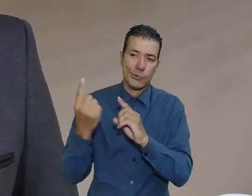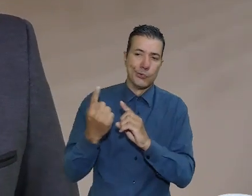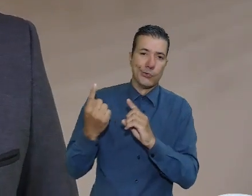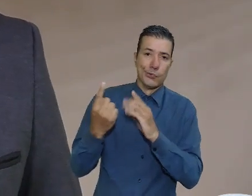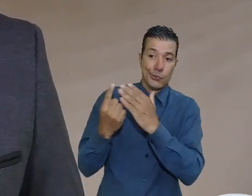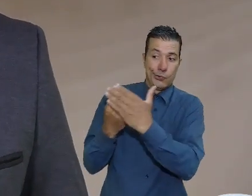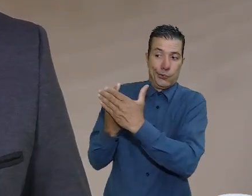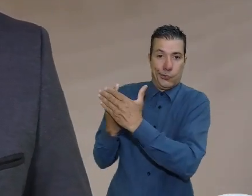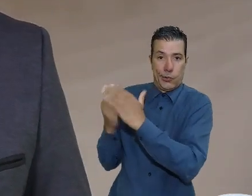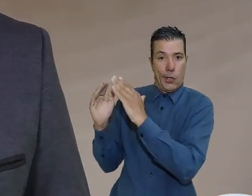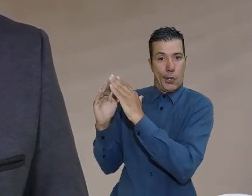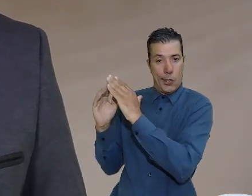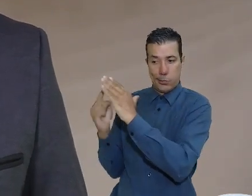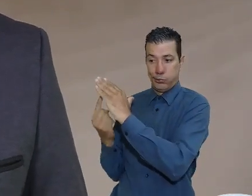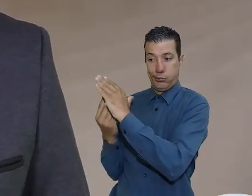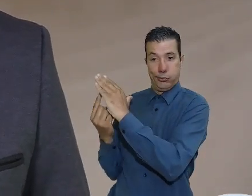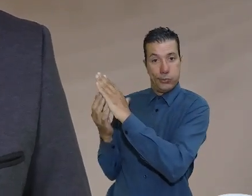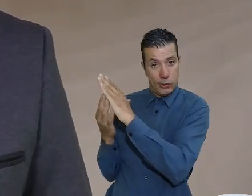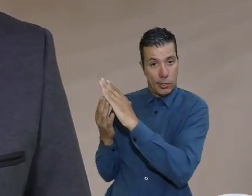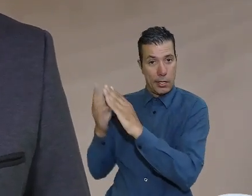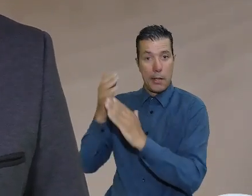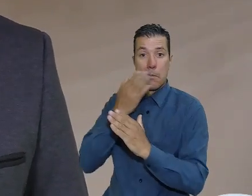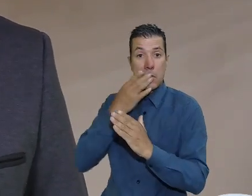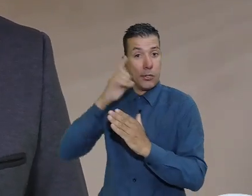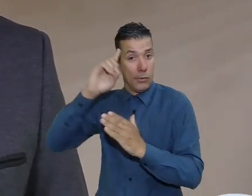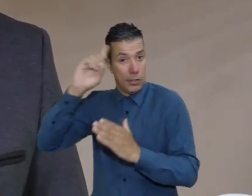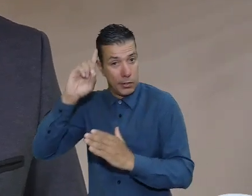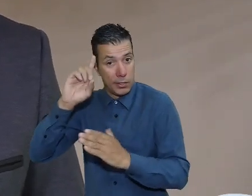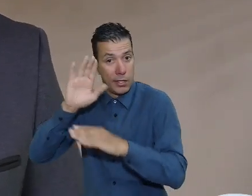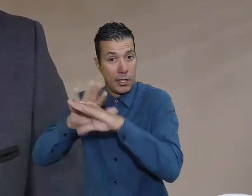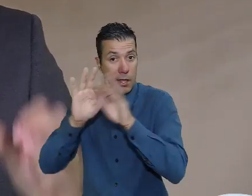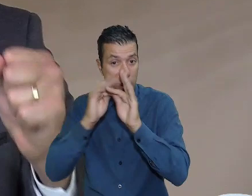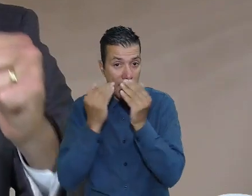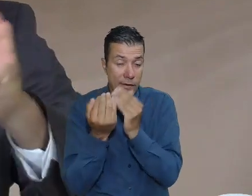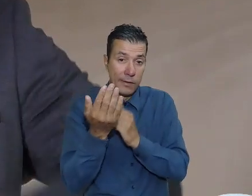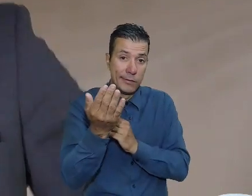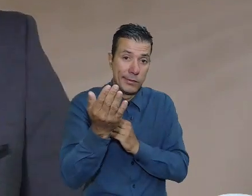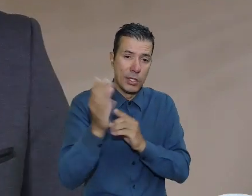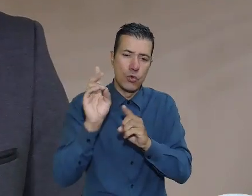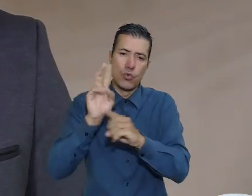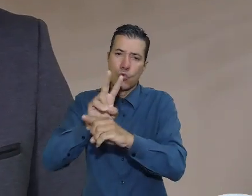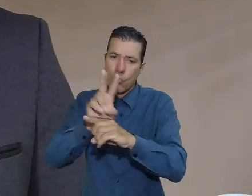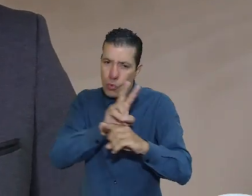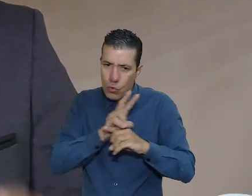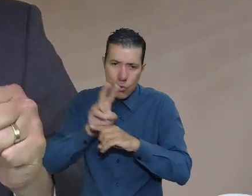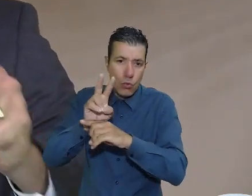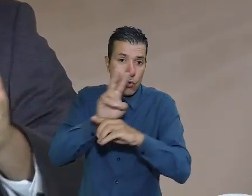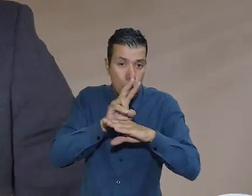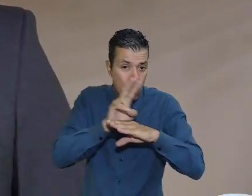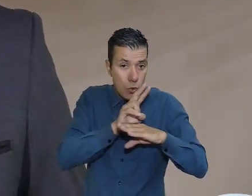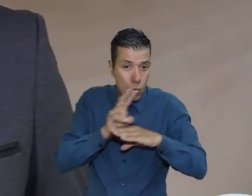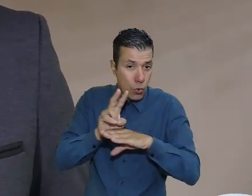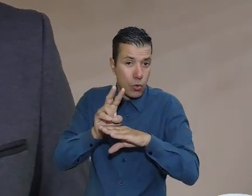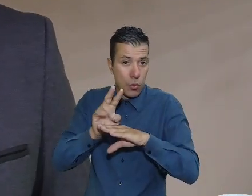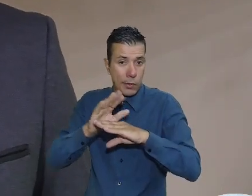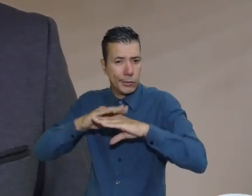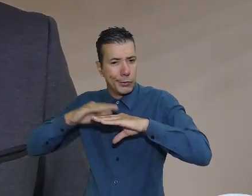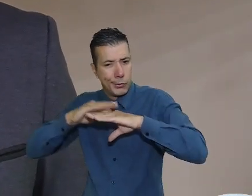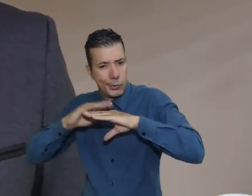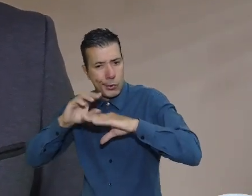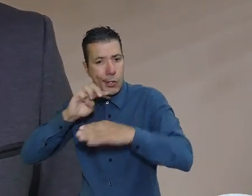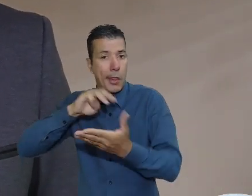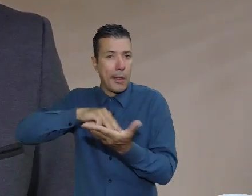de casa. Nós pedimos a Deus que seja com esta família, que preserve esta família, que console a cada um dos